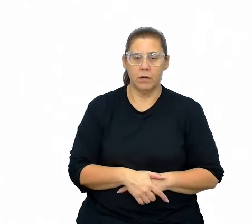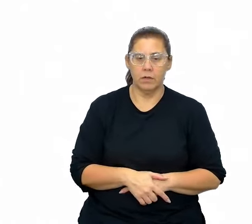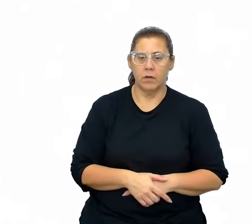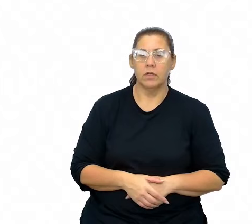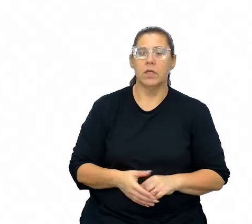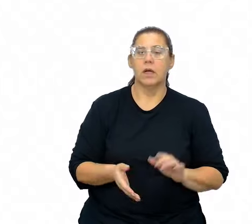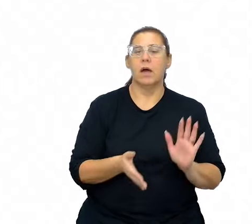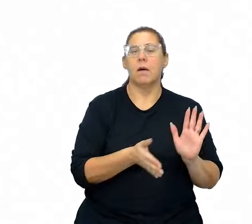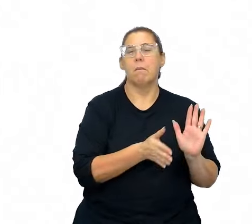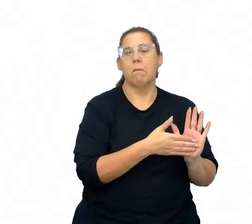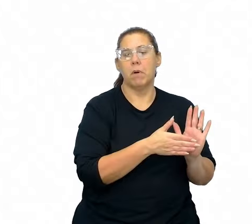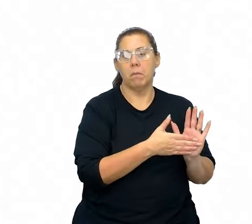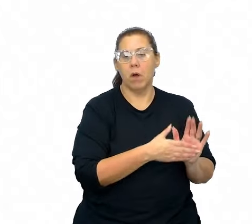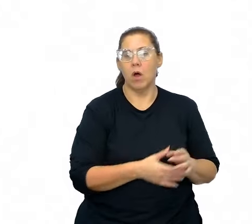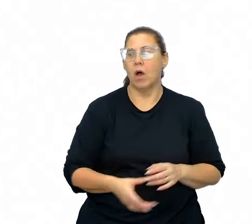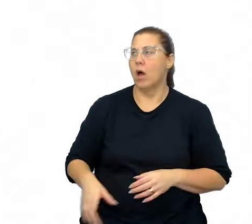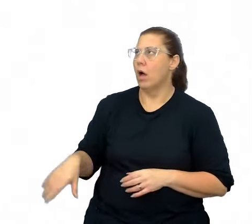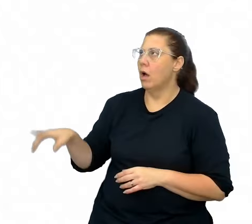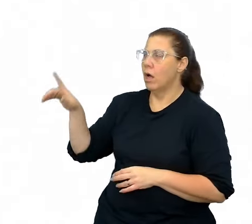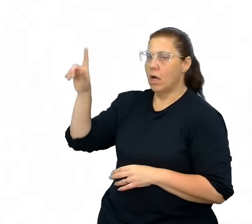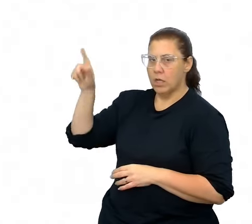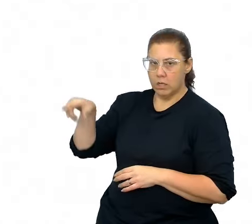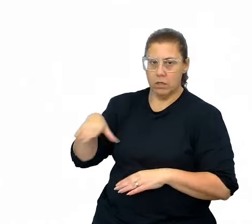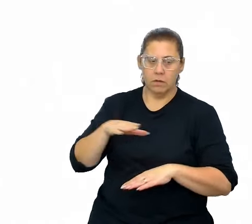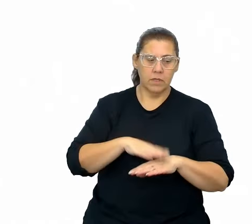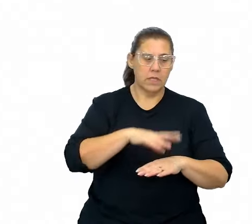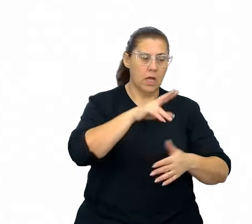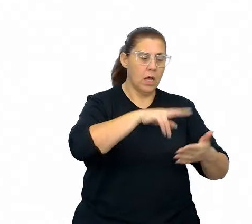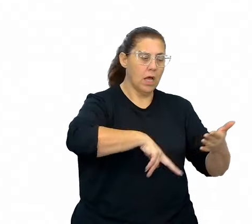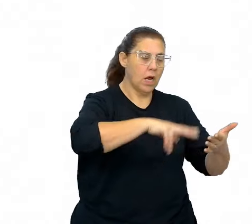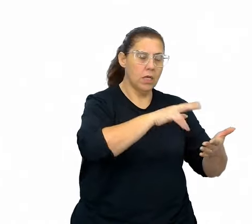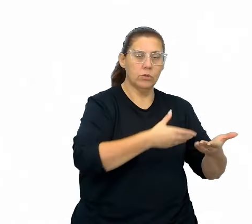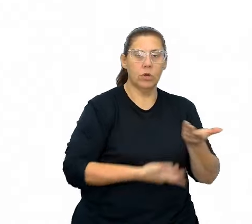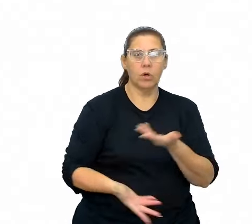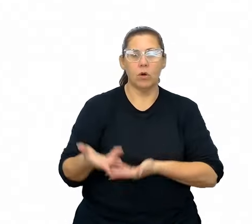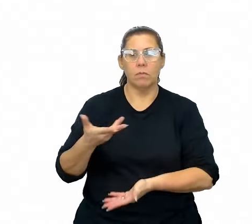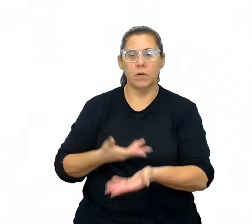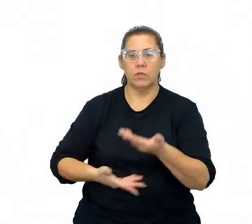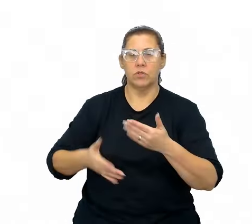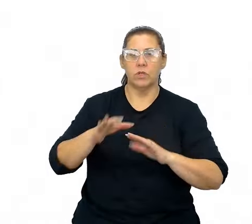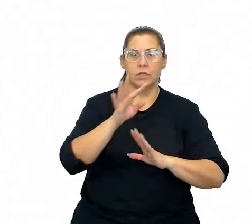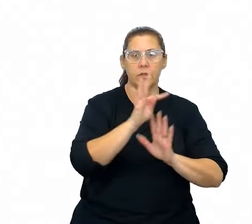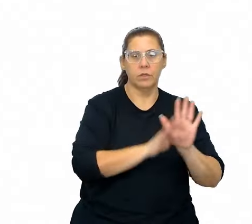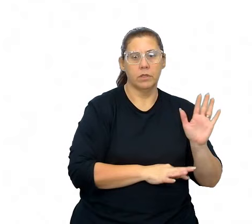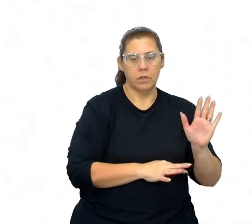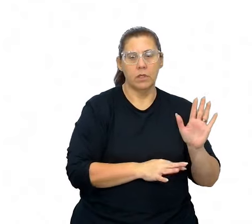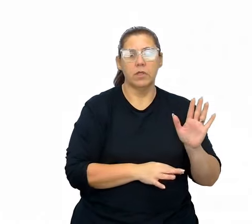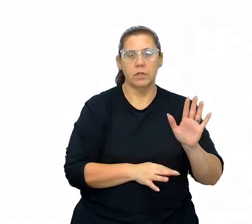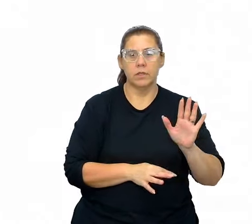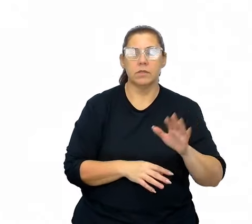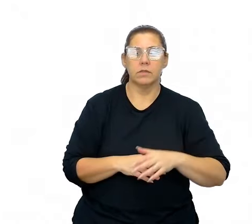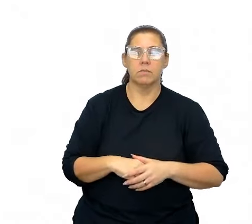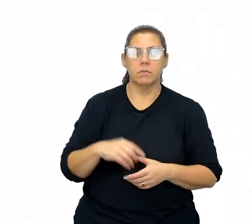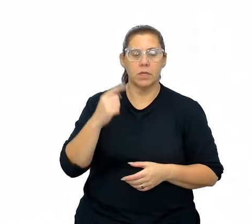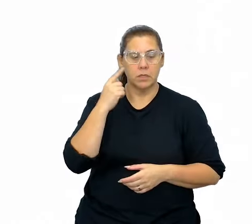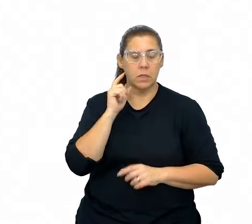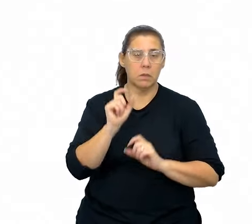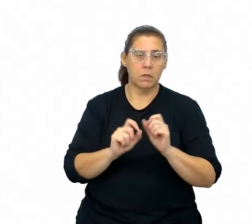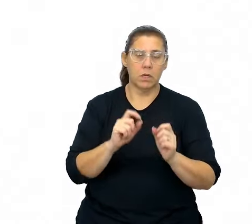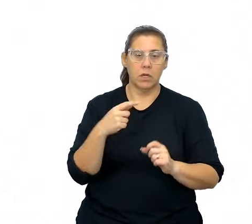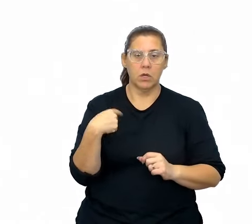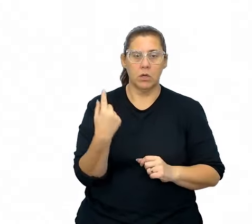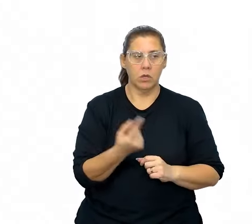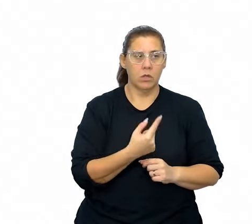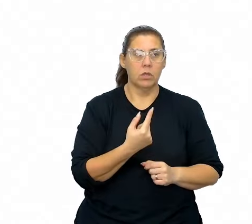A proposta aqui é que seja realizada a leitura compartilhada do texto, considerando que estamos